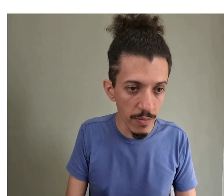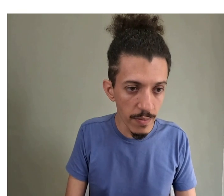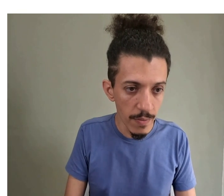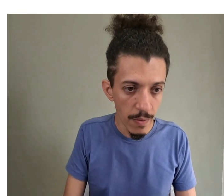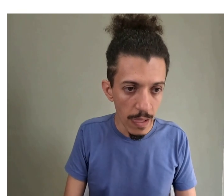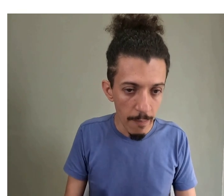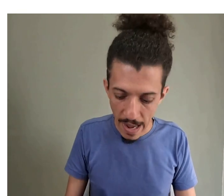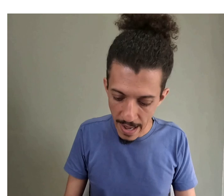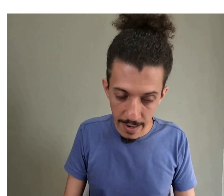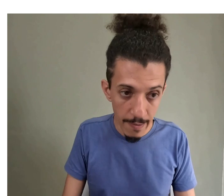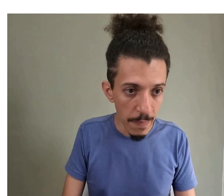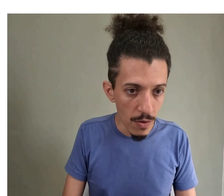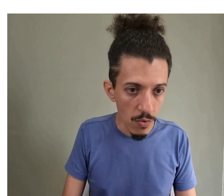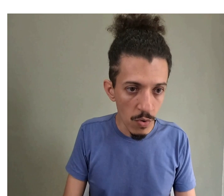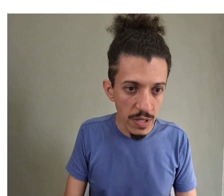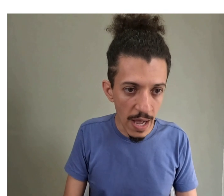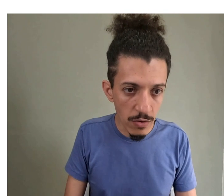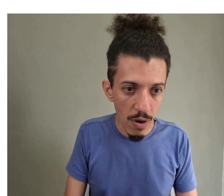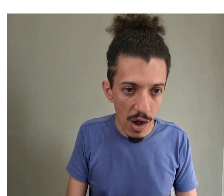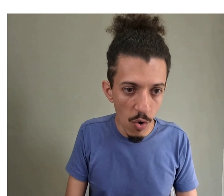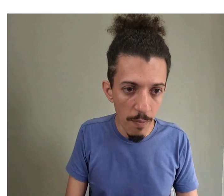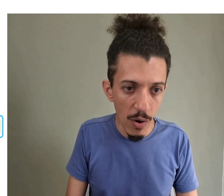e-mail para